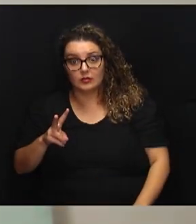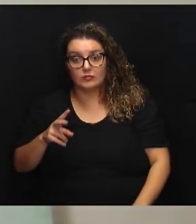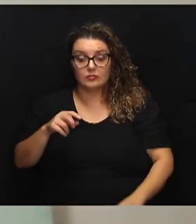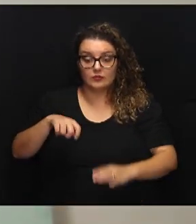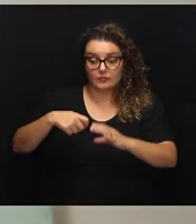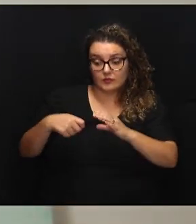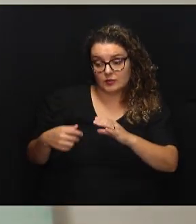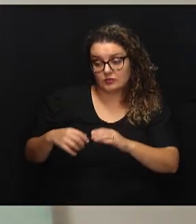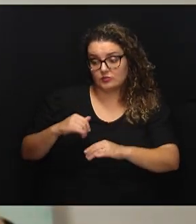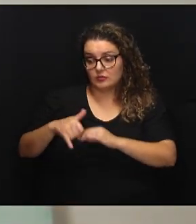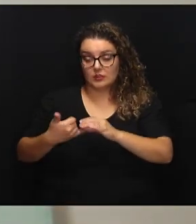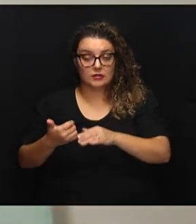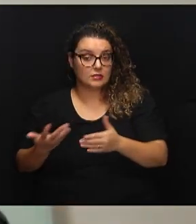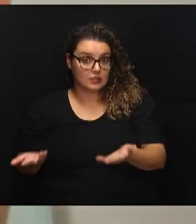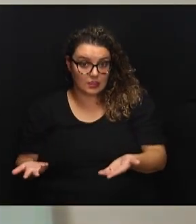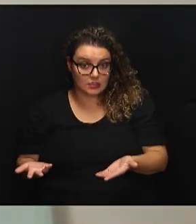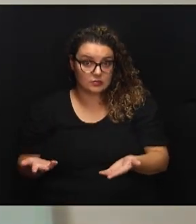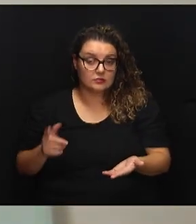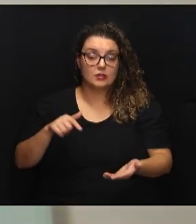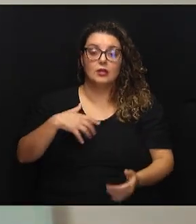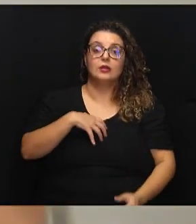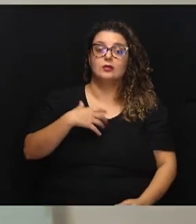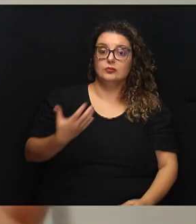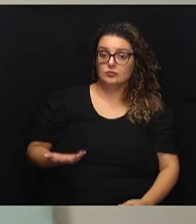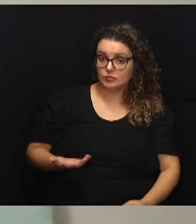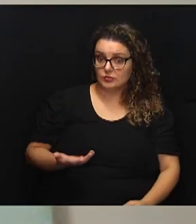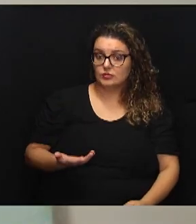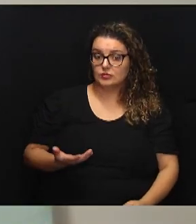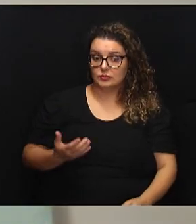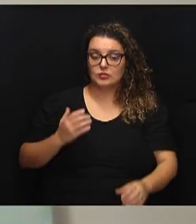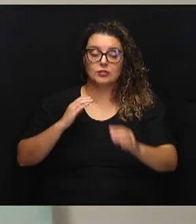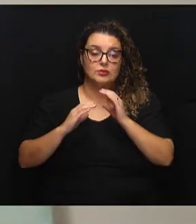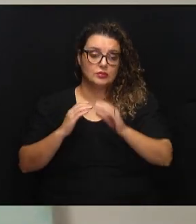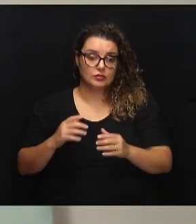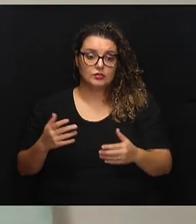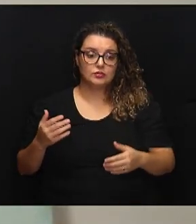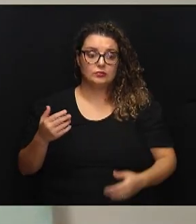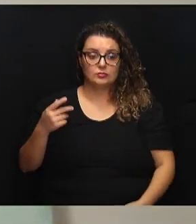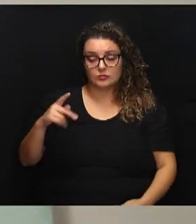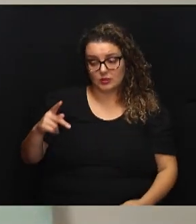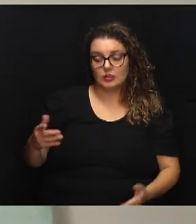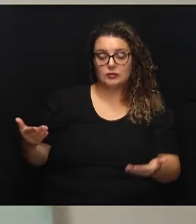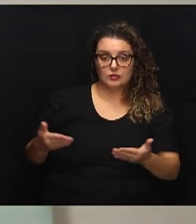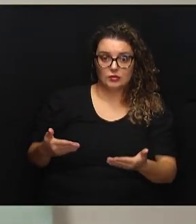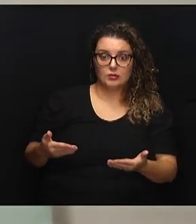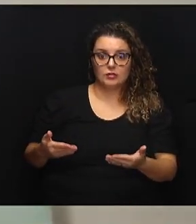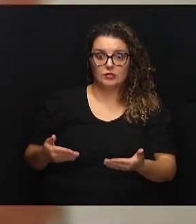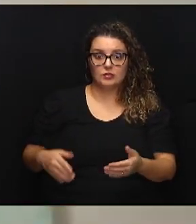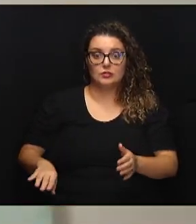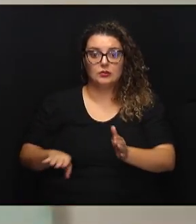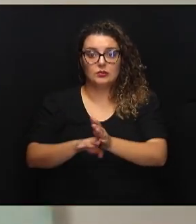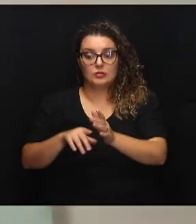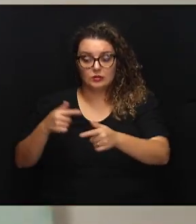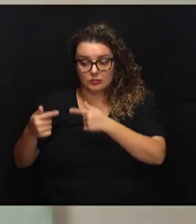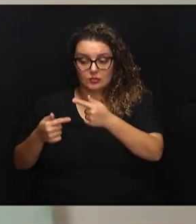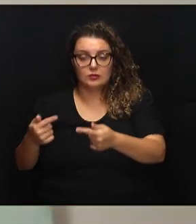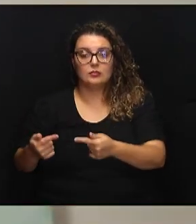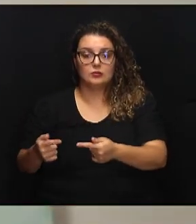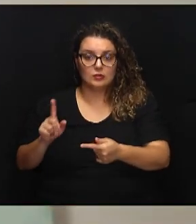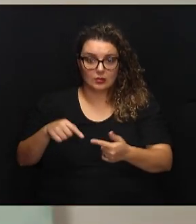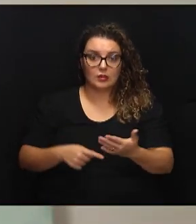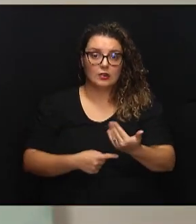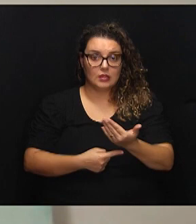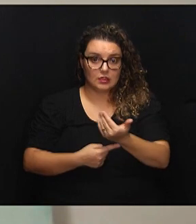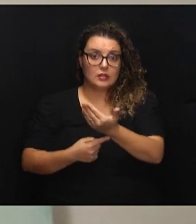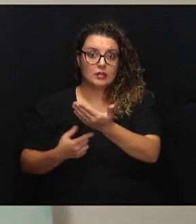internet. Então, essa é a forma de comunicação deles hoje. Então, a gente chega nessa geração através muito da